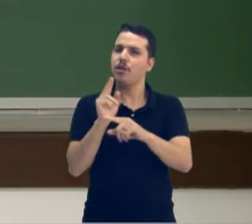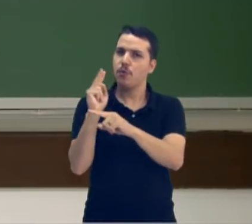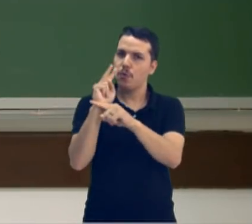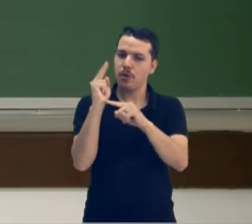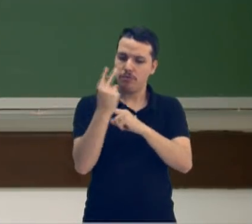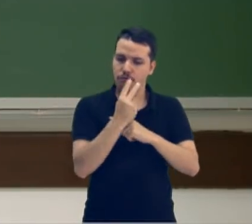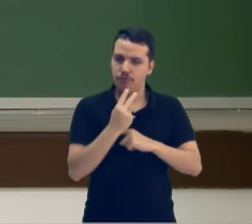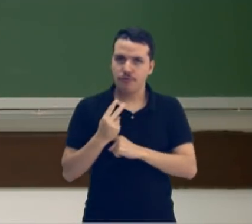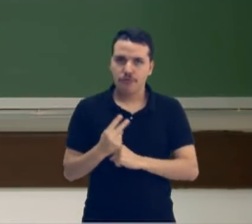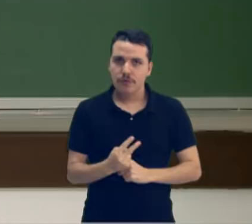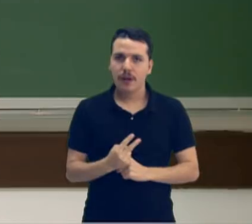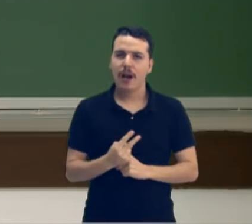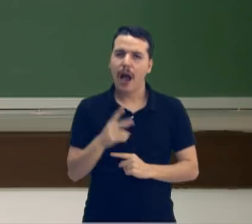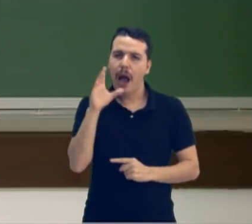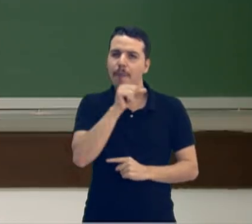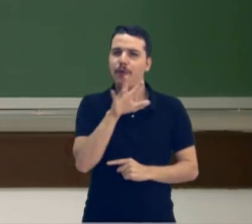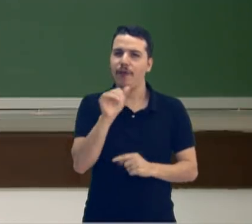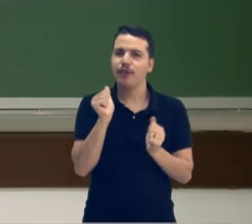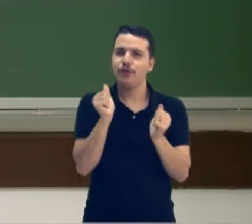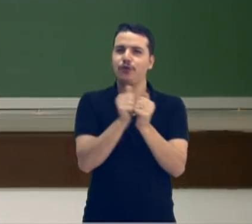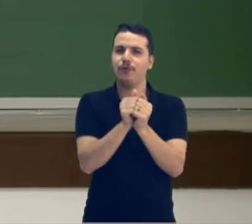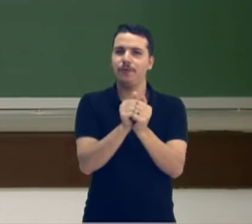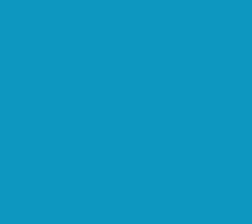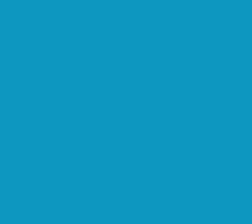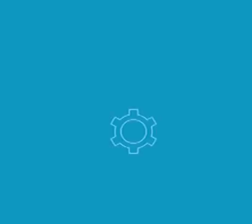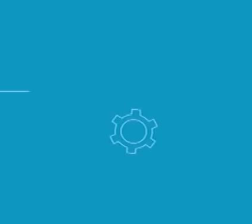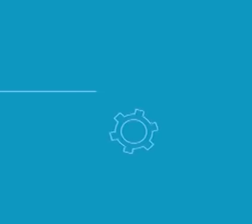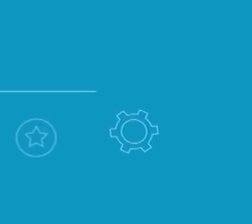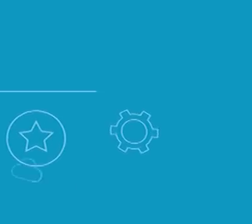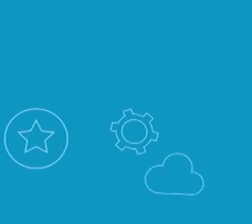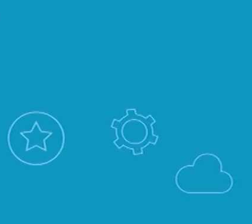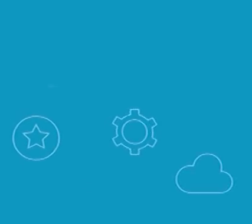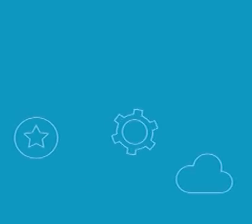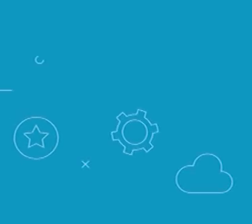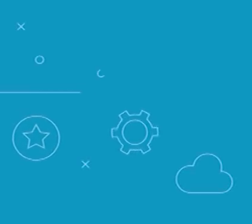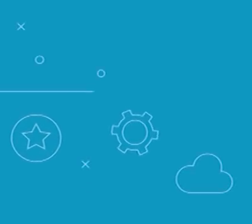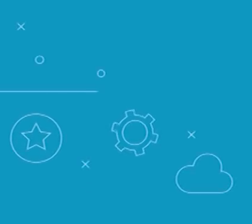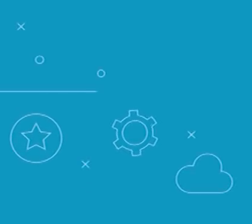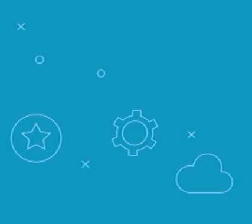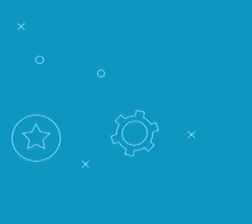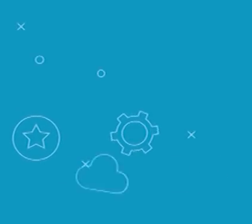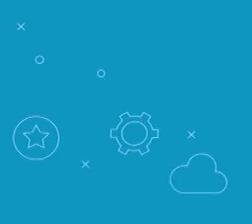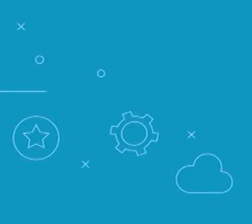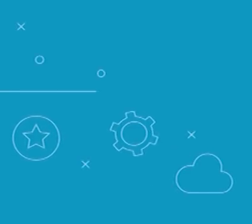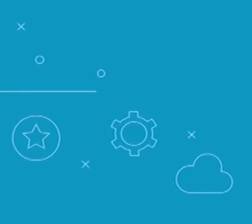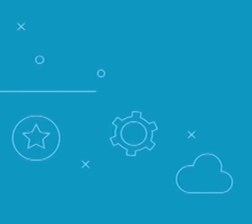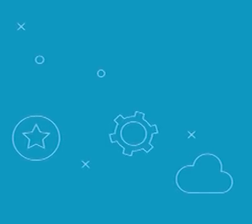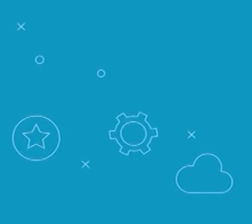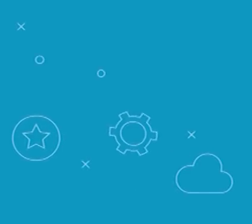certeza que logo a gente vai estar junto.